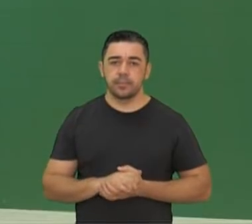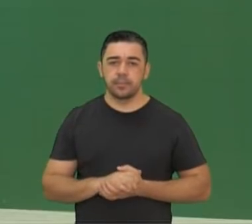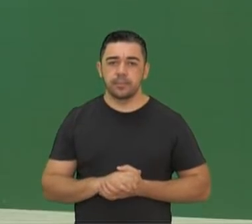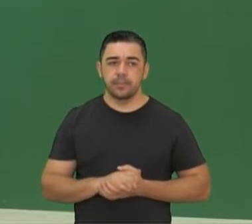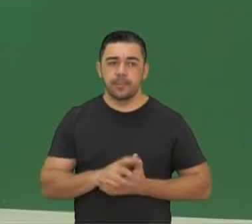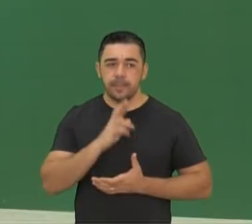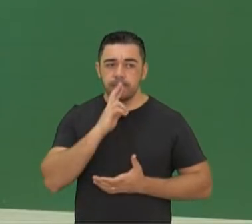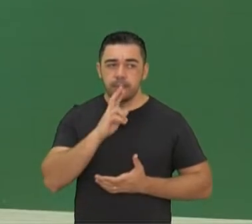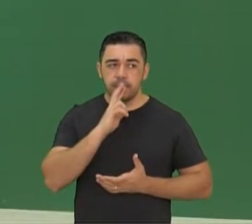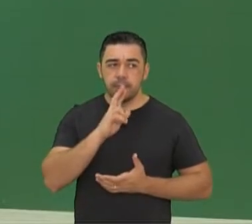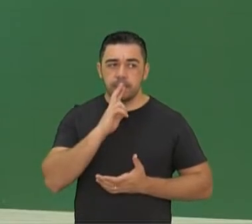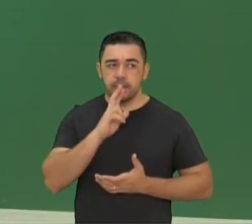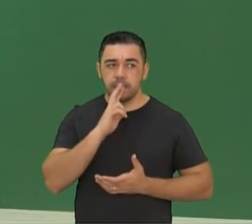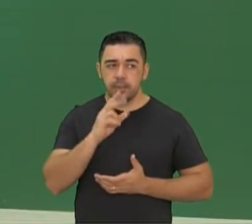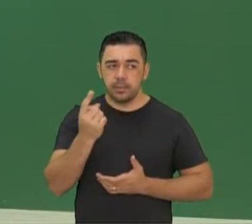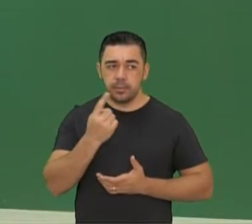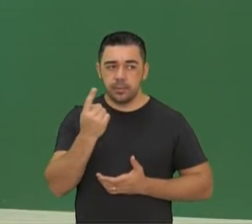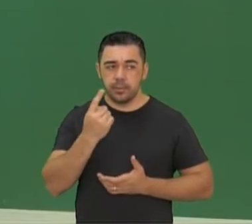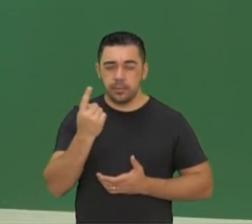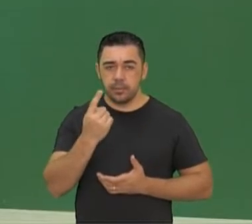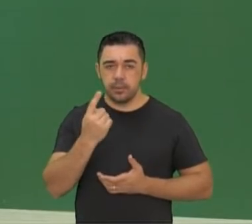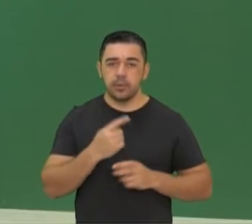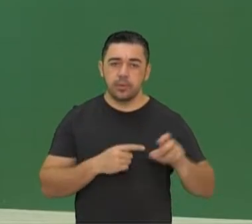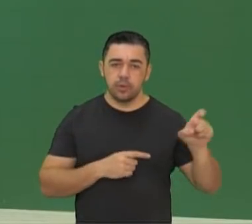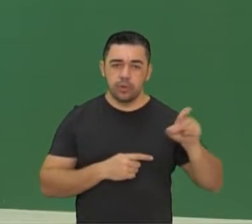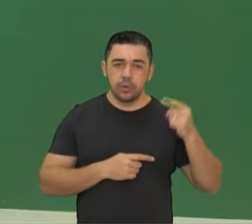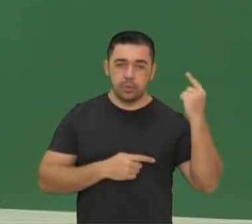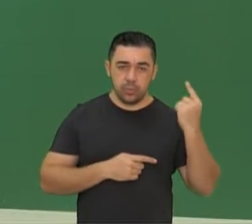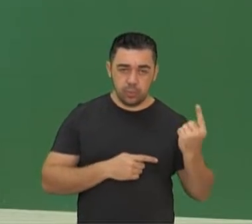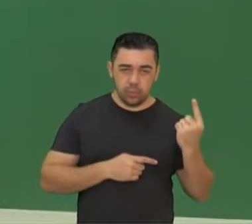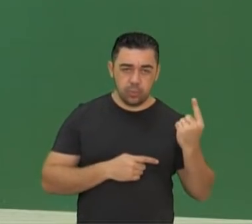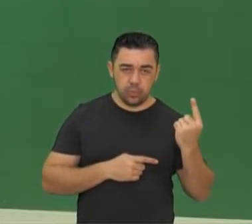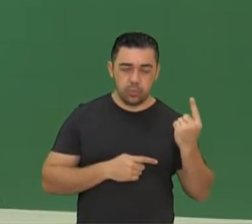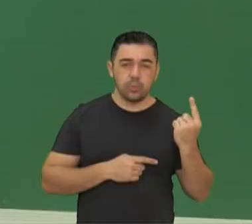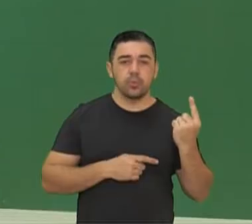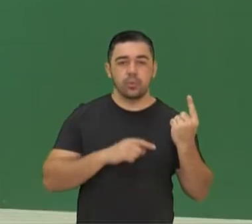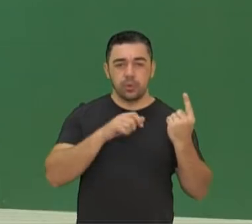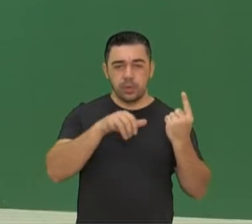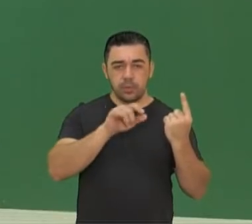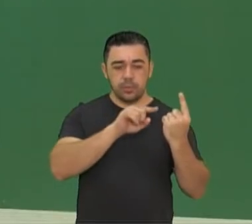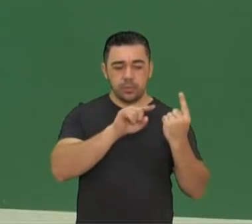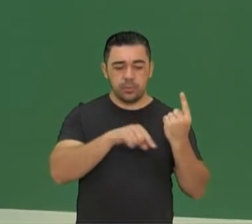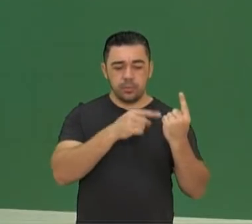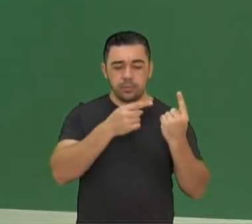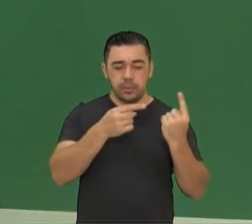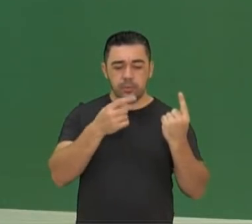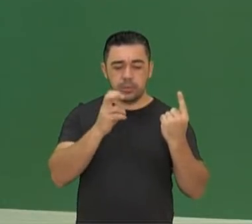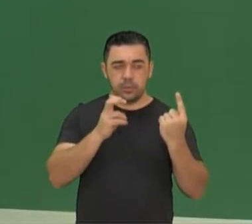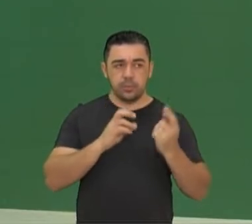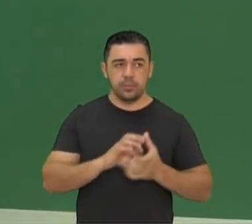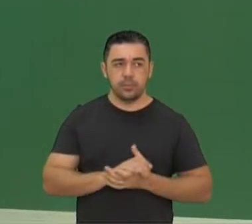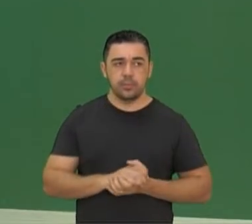Então, qual que é o primeiro par ordenado? Se o x for 1, o y é menos 5.